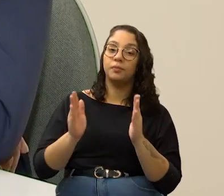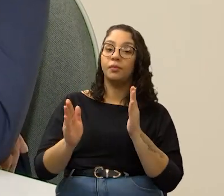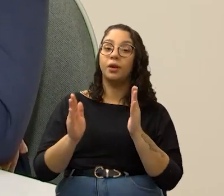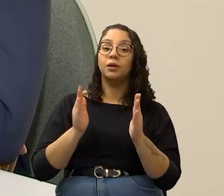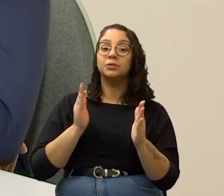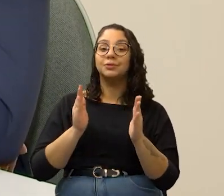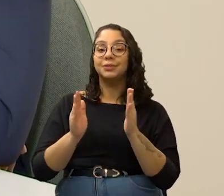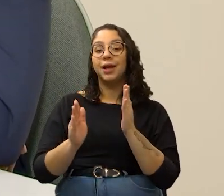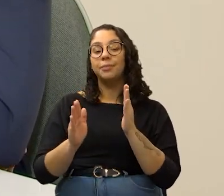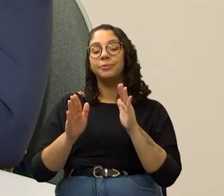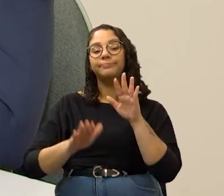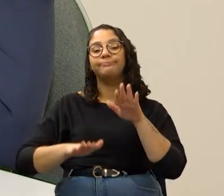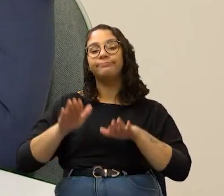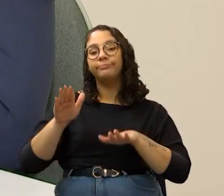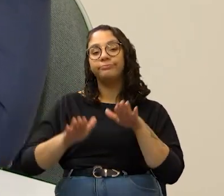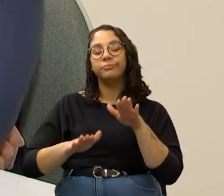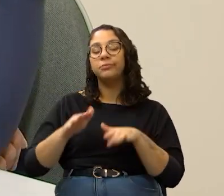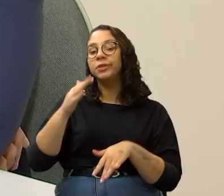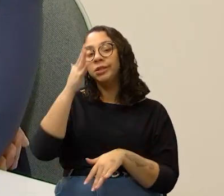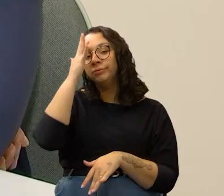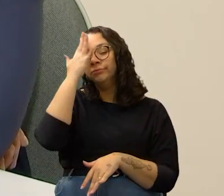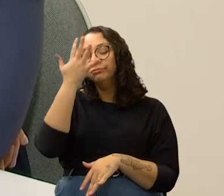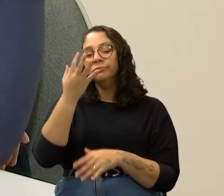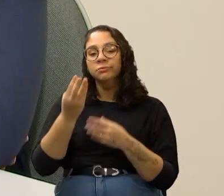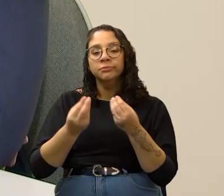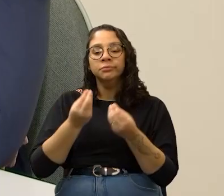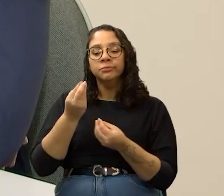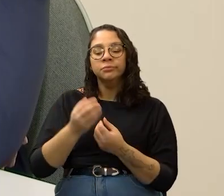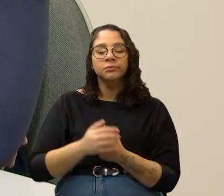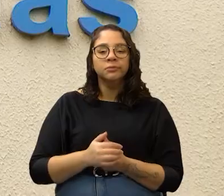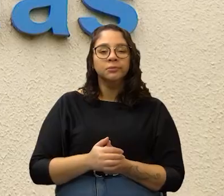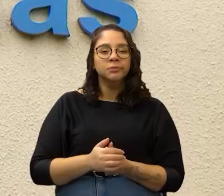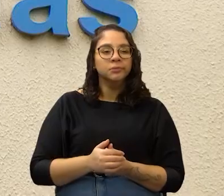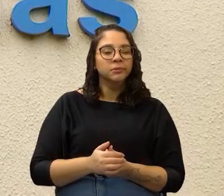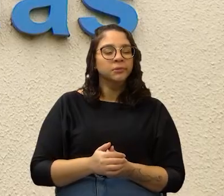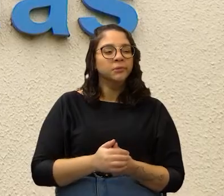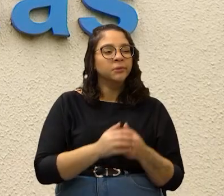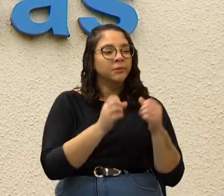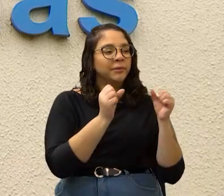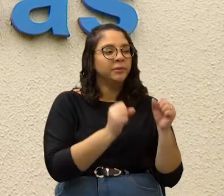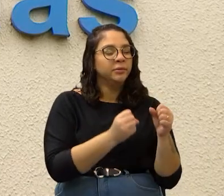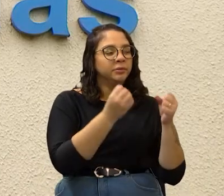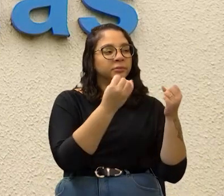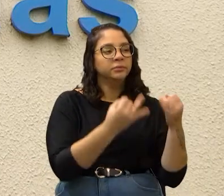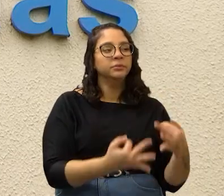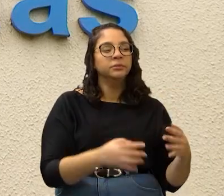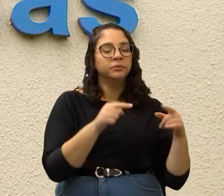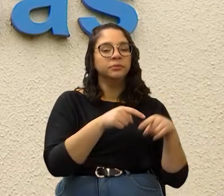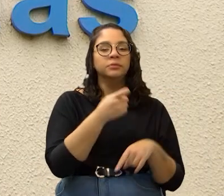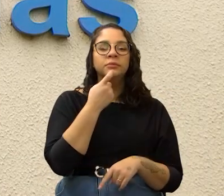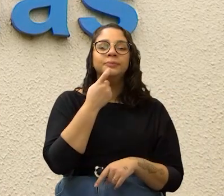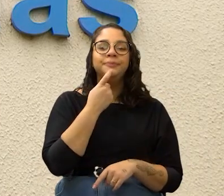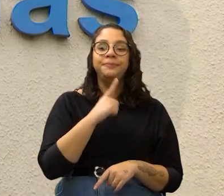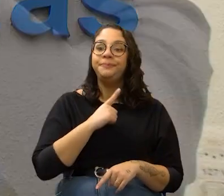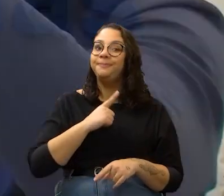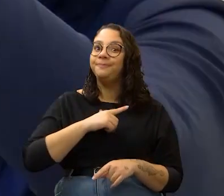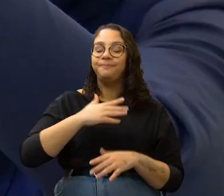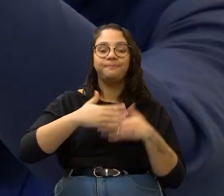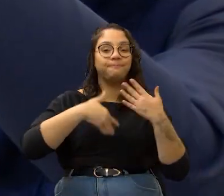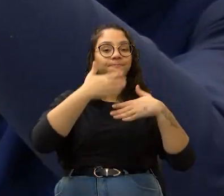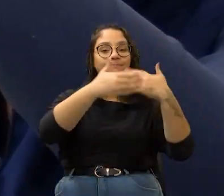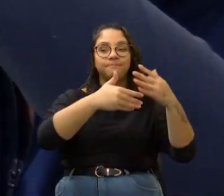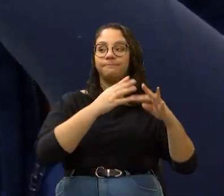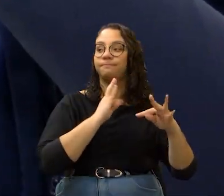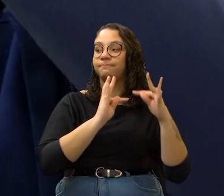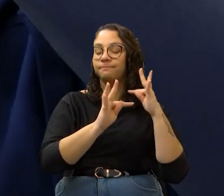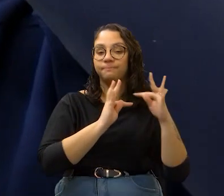esse tempo de resposta, ele vai variar um pouco aí com essas condições. A gente pode falar que Campinas está aí à